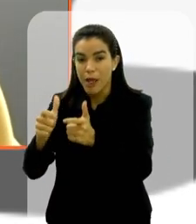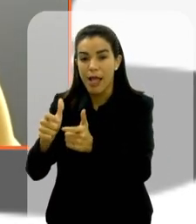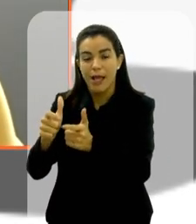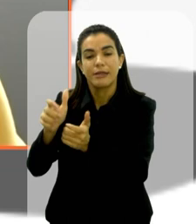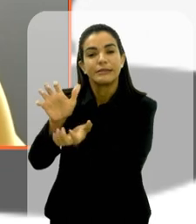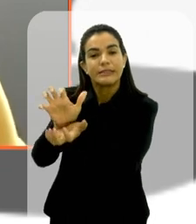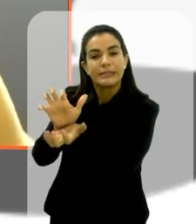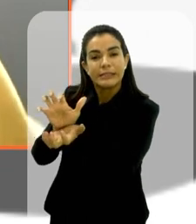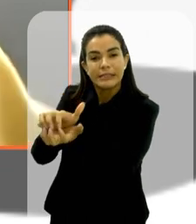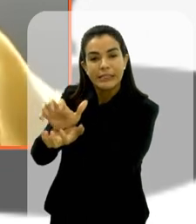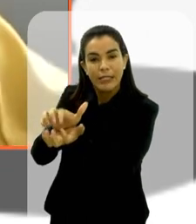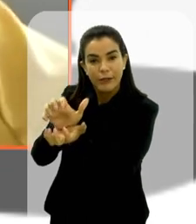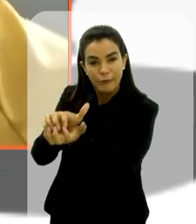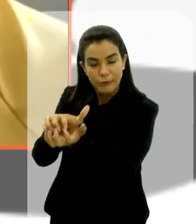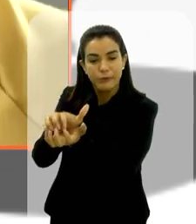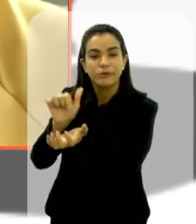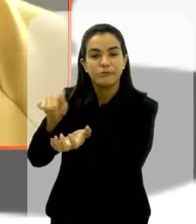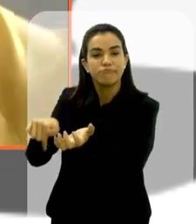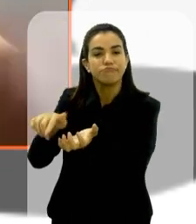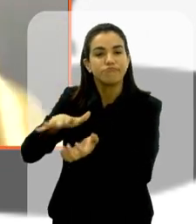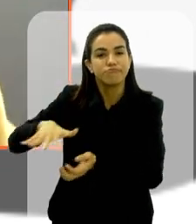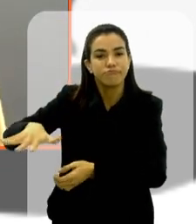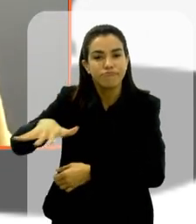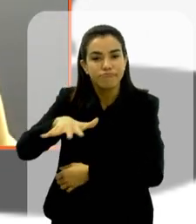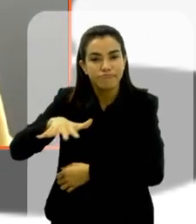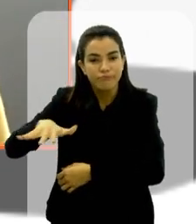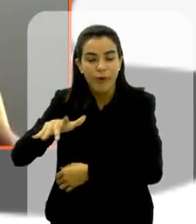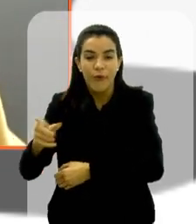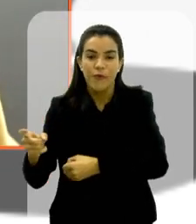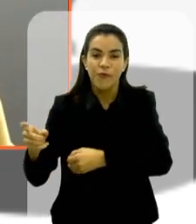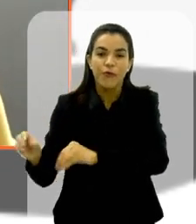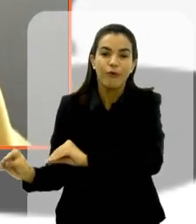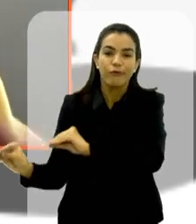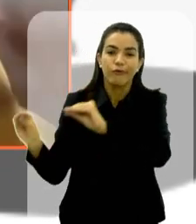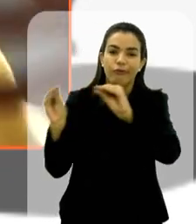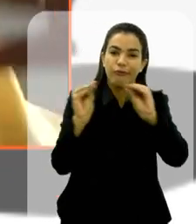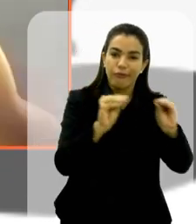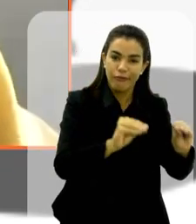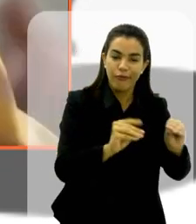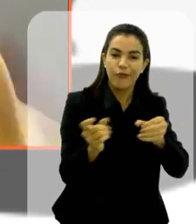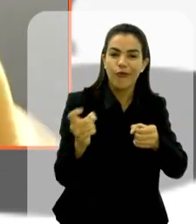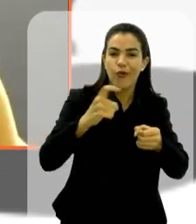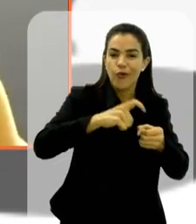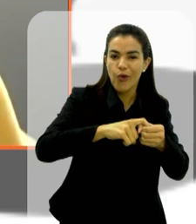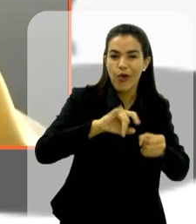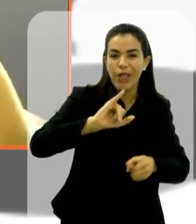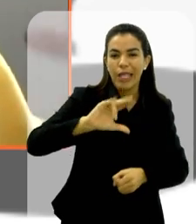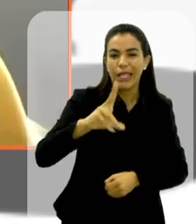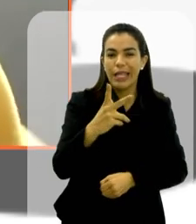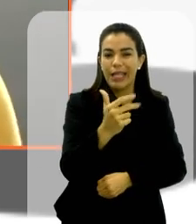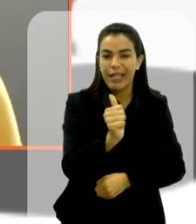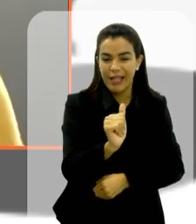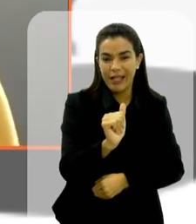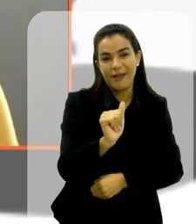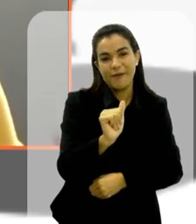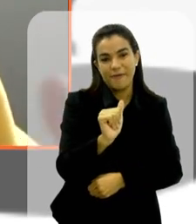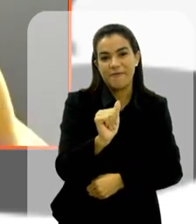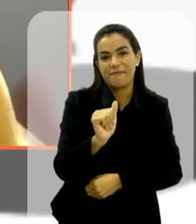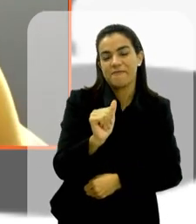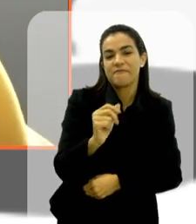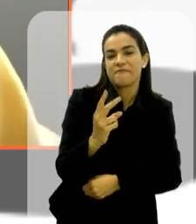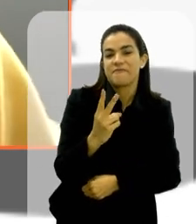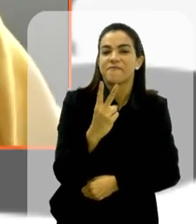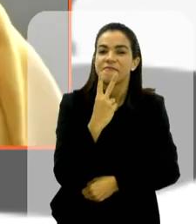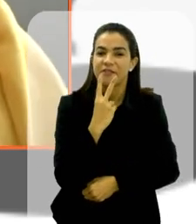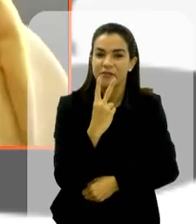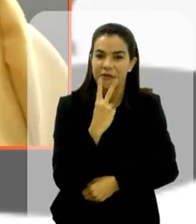Cruz, inicialmente, e depois retornaram para próximo à Ilha de Vitória, a capital da